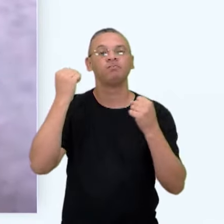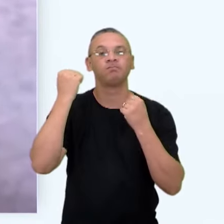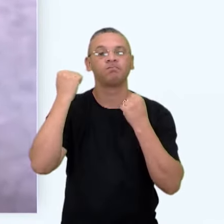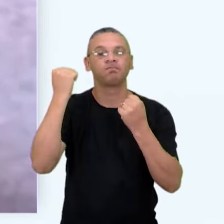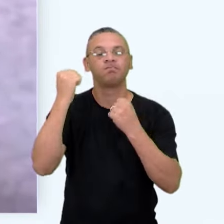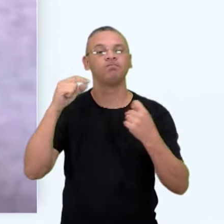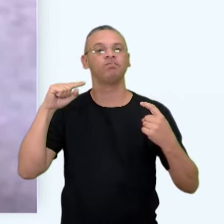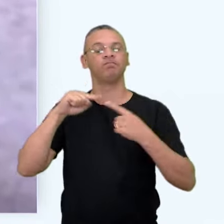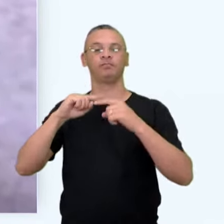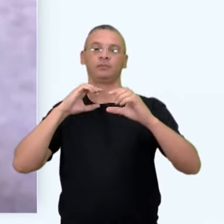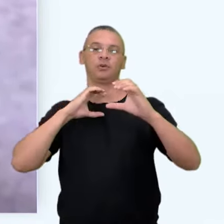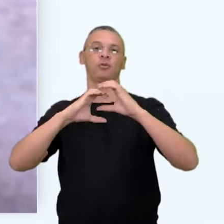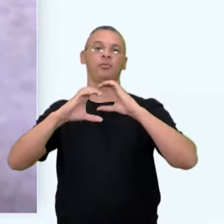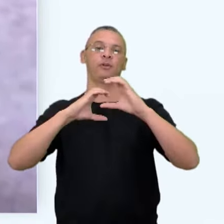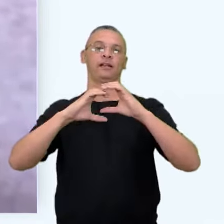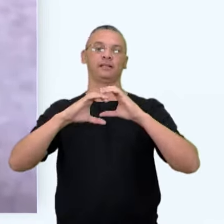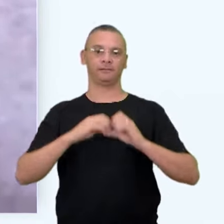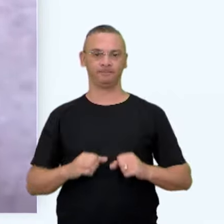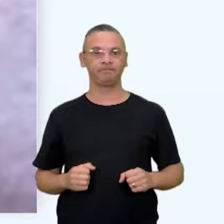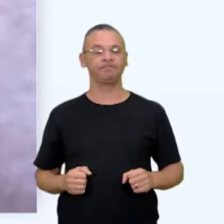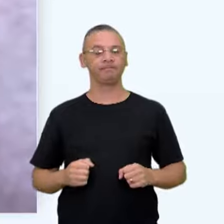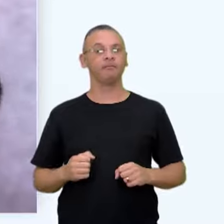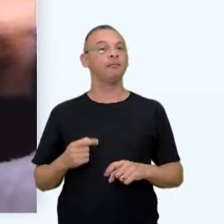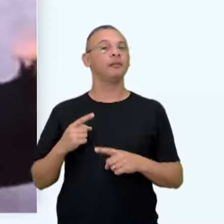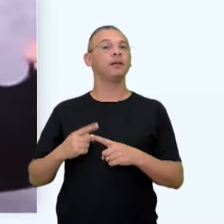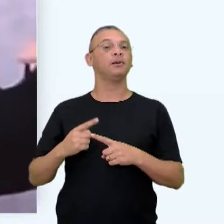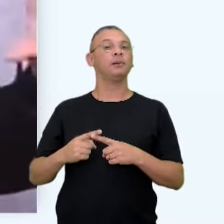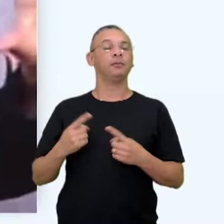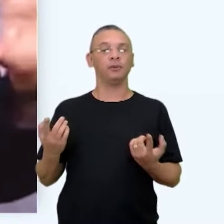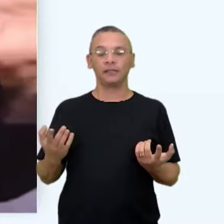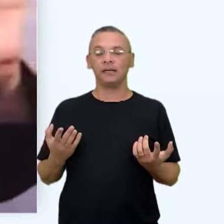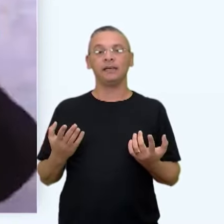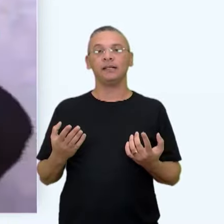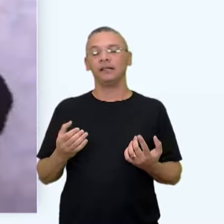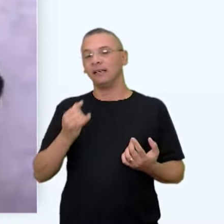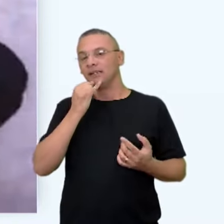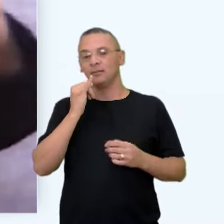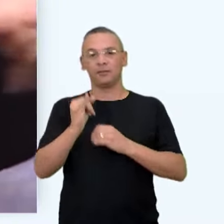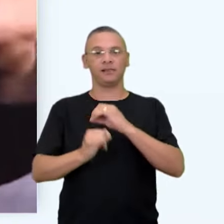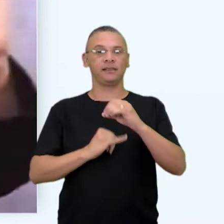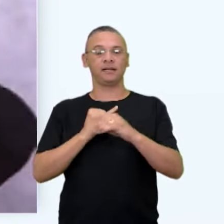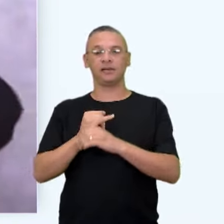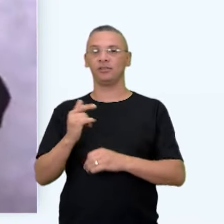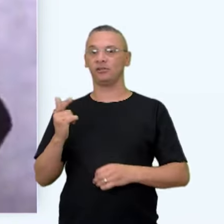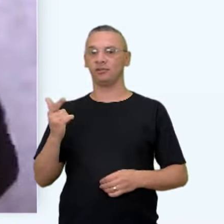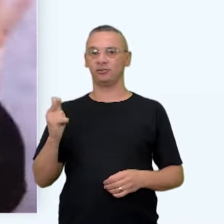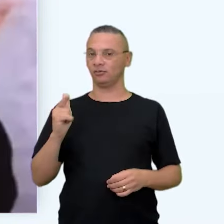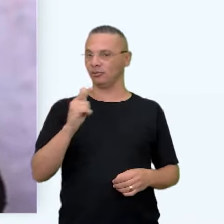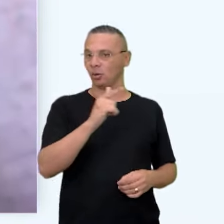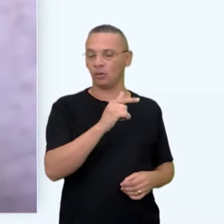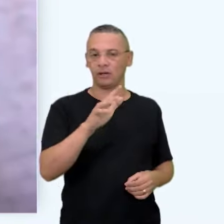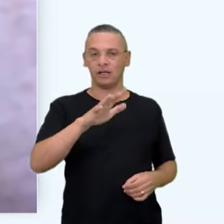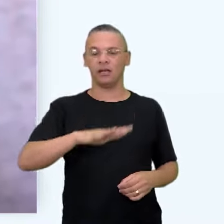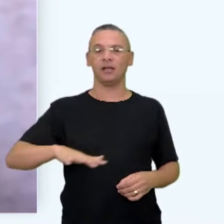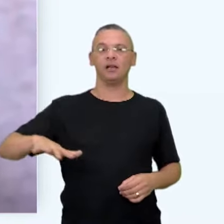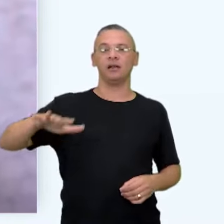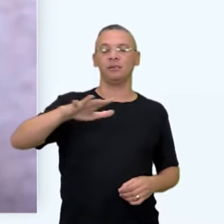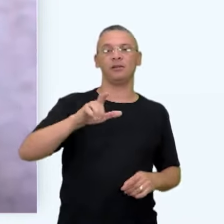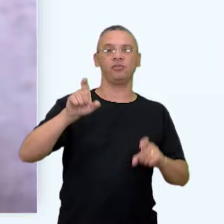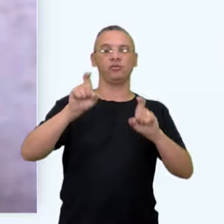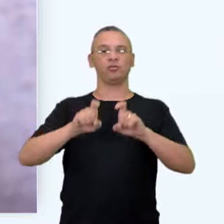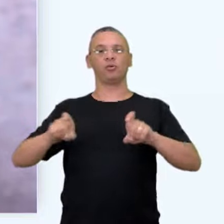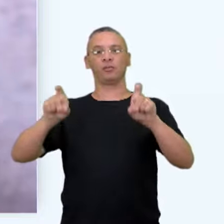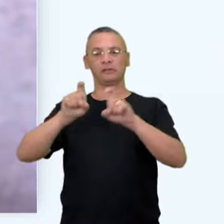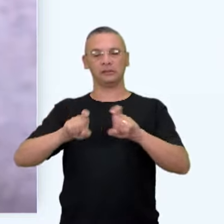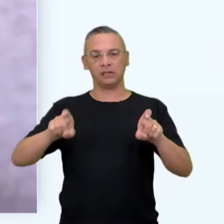de comunicação de massa, porque naquele momento a internet já não era mais aquele ambiente de computação